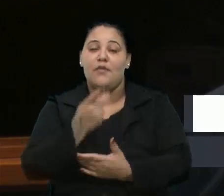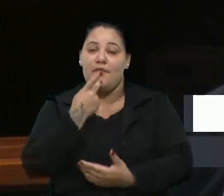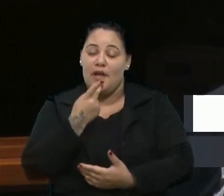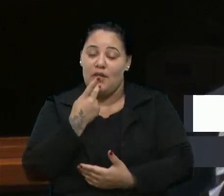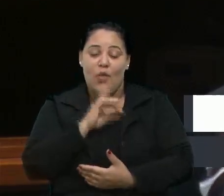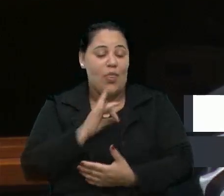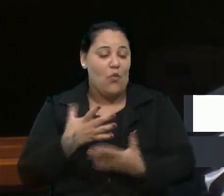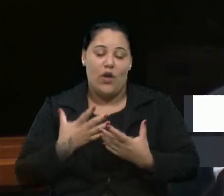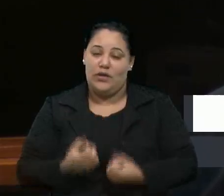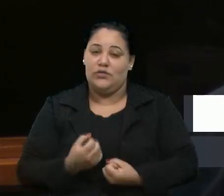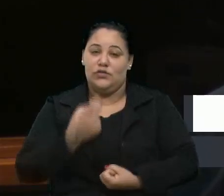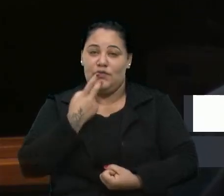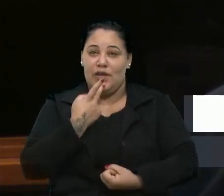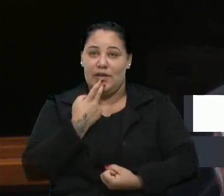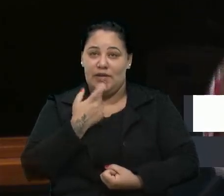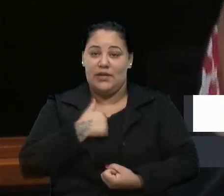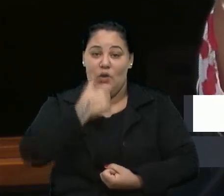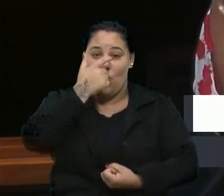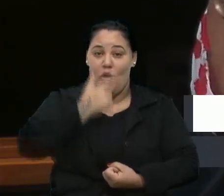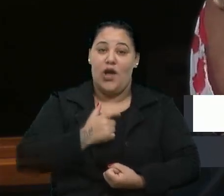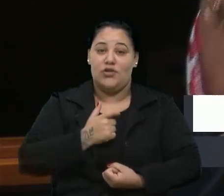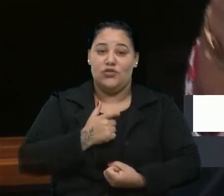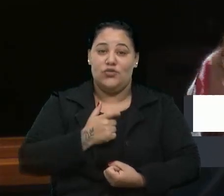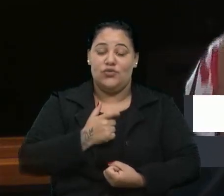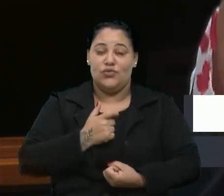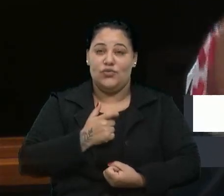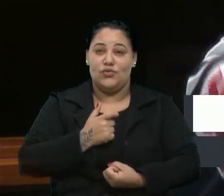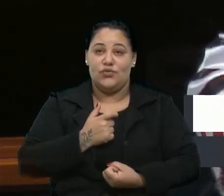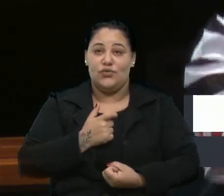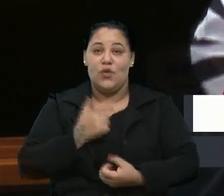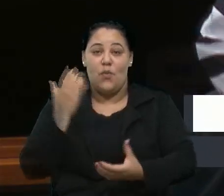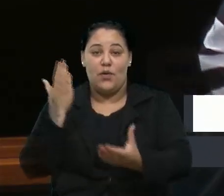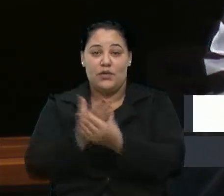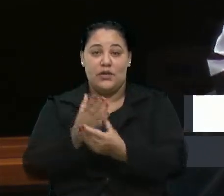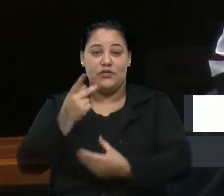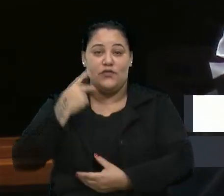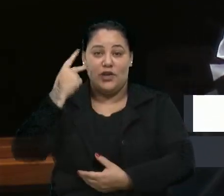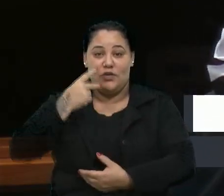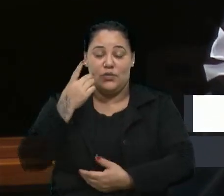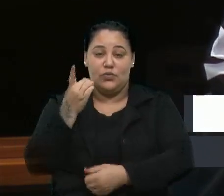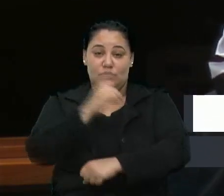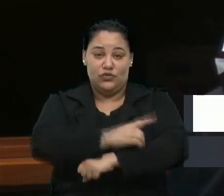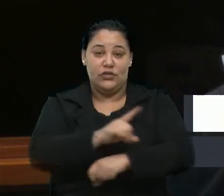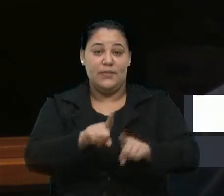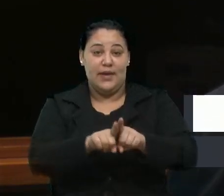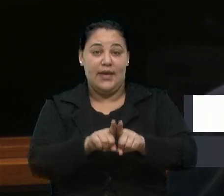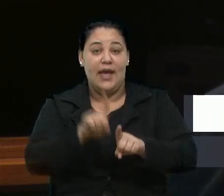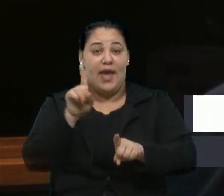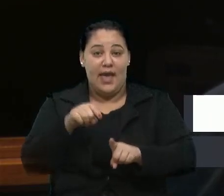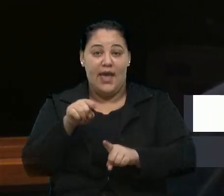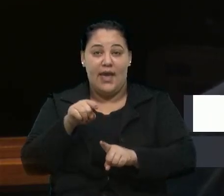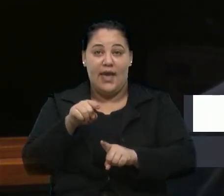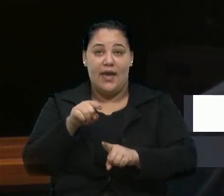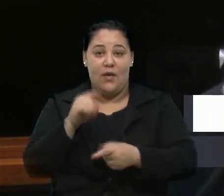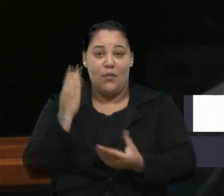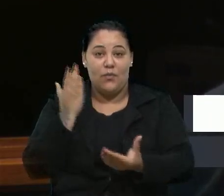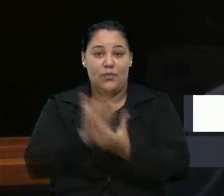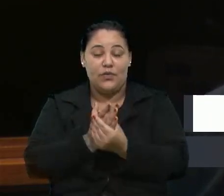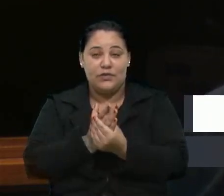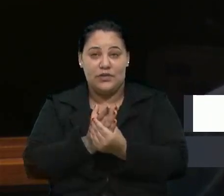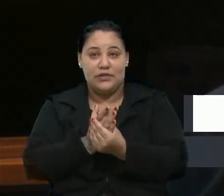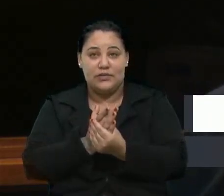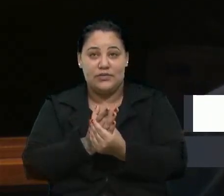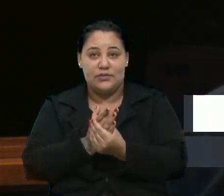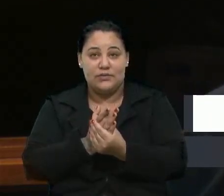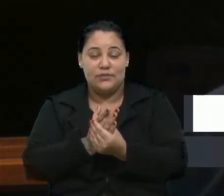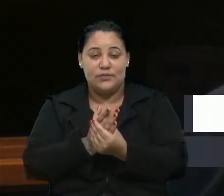sobre isso, eu acho que aquele processo de vereador por um dia é um processo rico